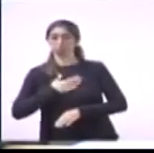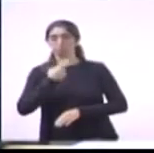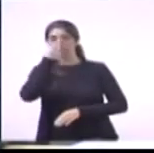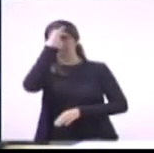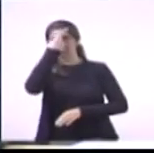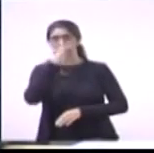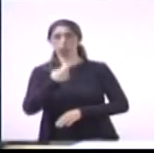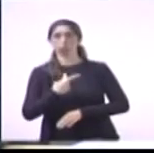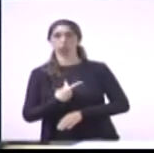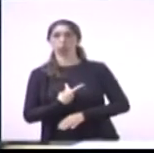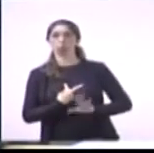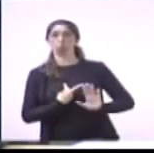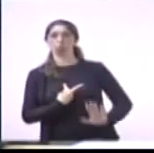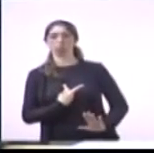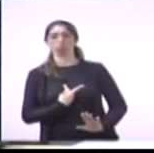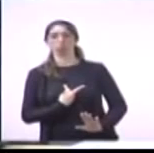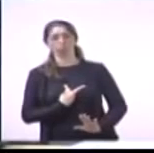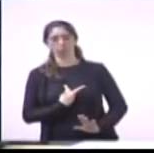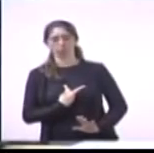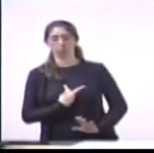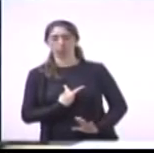por conta que